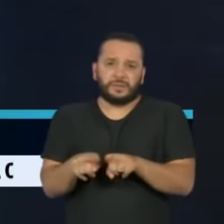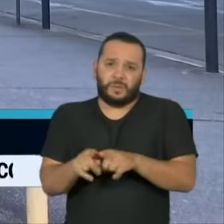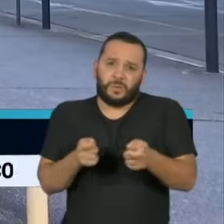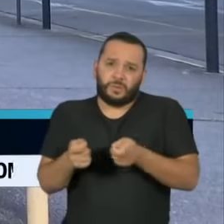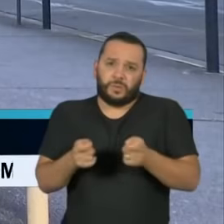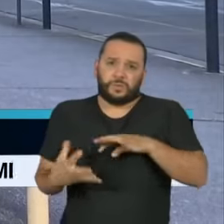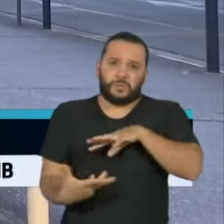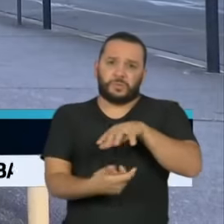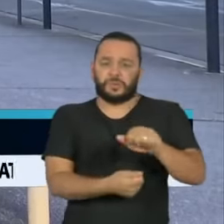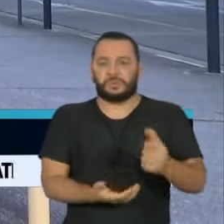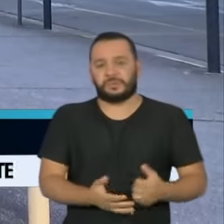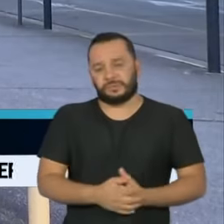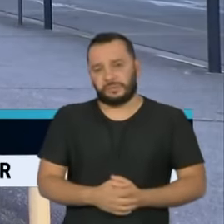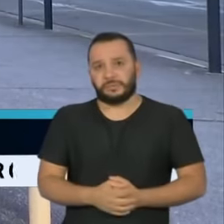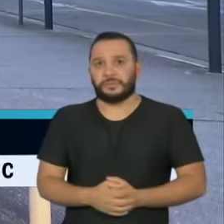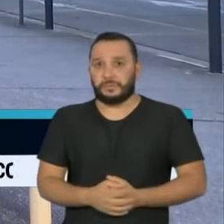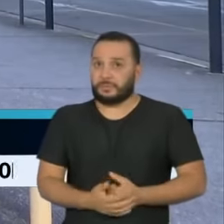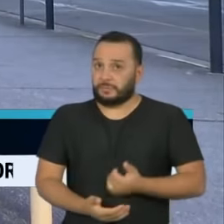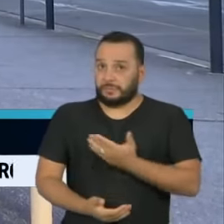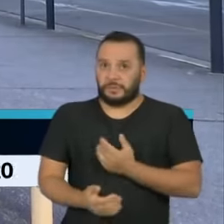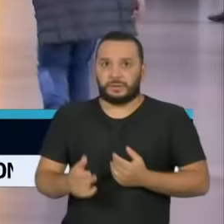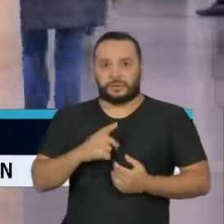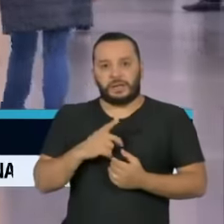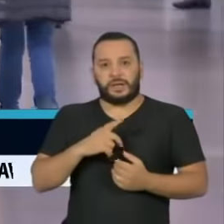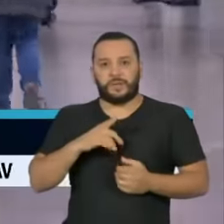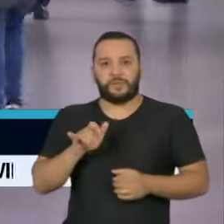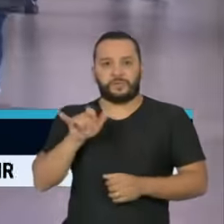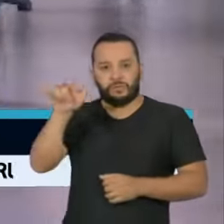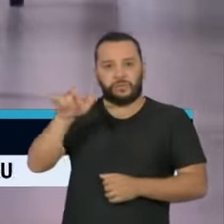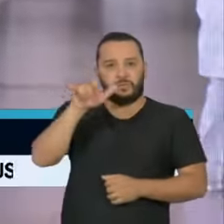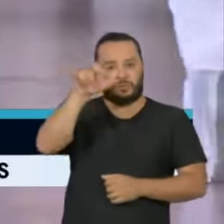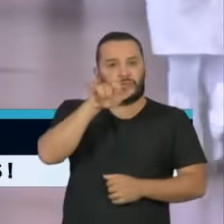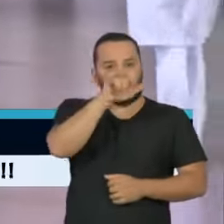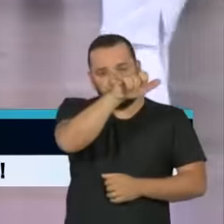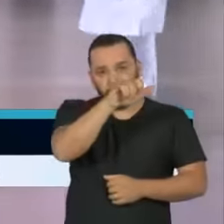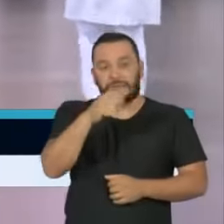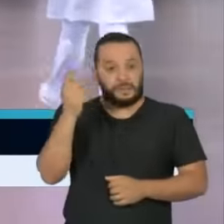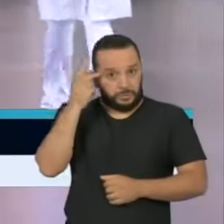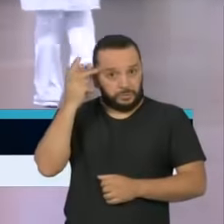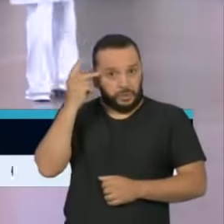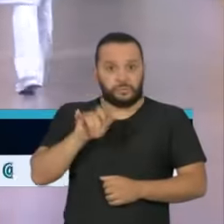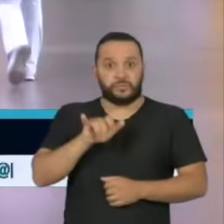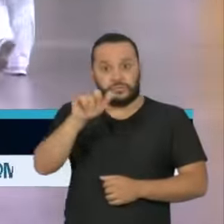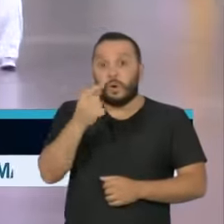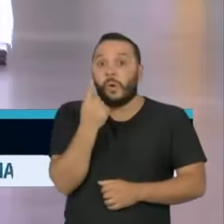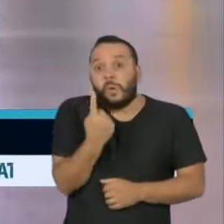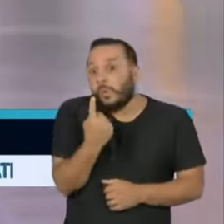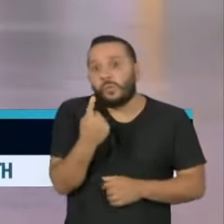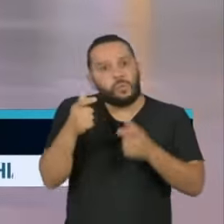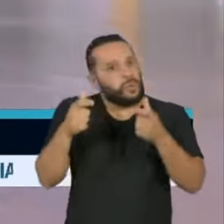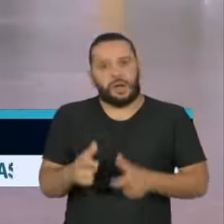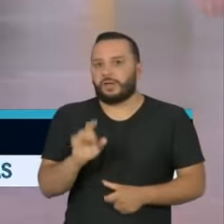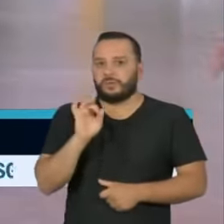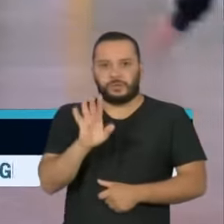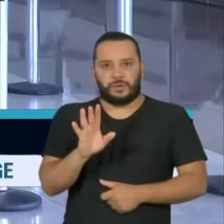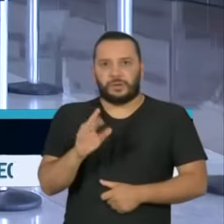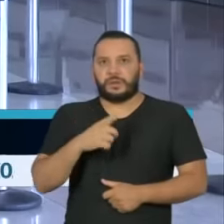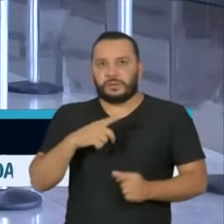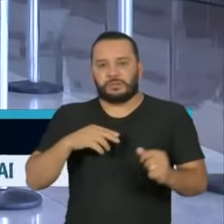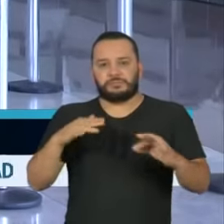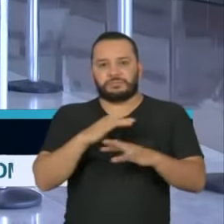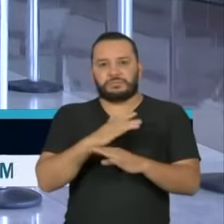mundo. Mesmo com todos os voos internacionais que saem de São Paulo concentrados em um só lugar, o movimento é